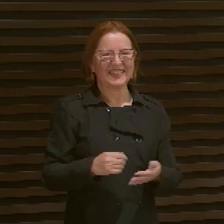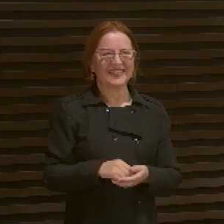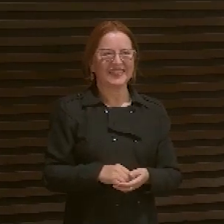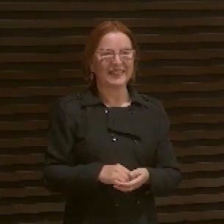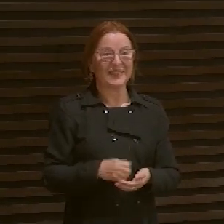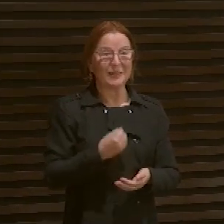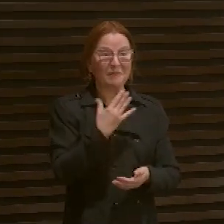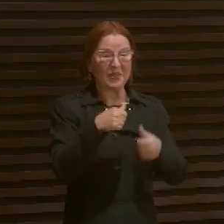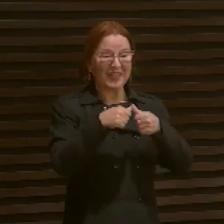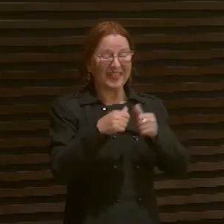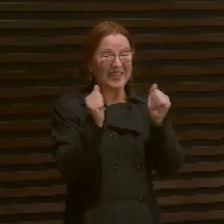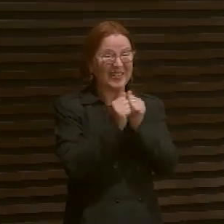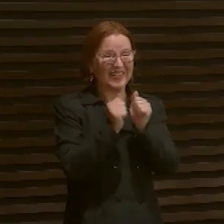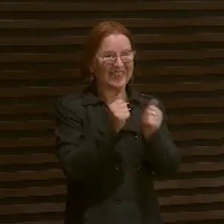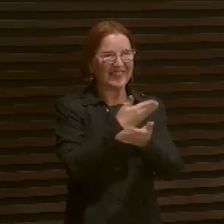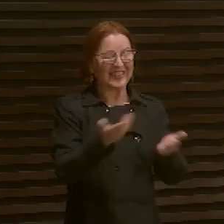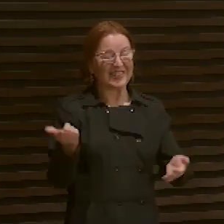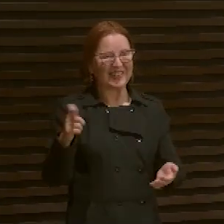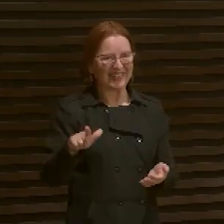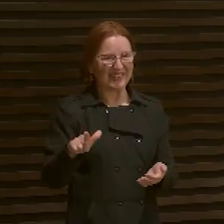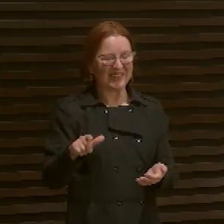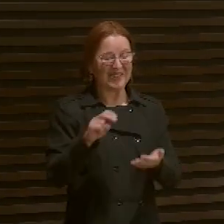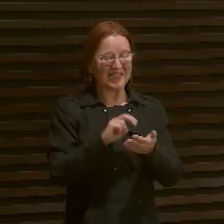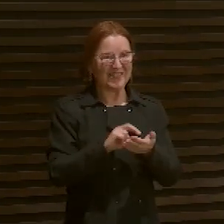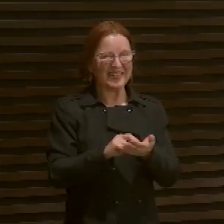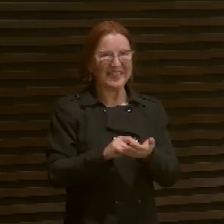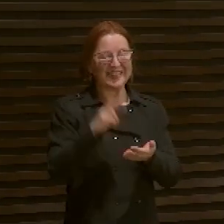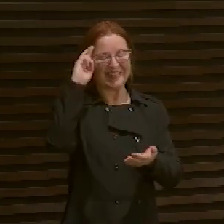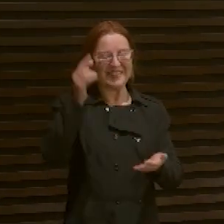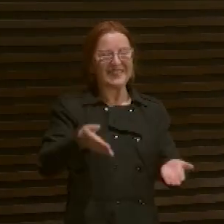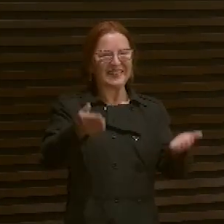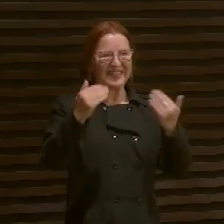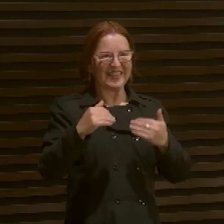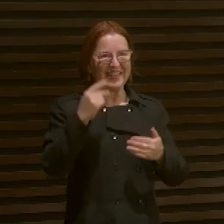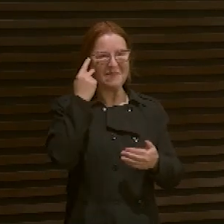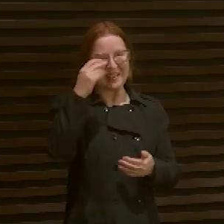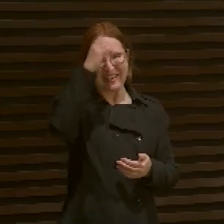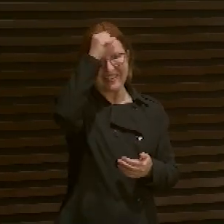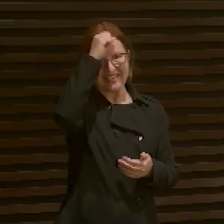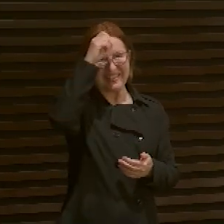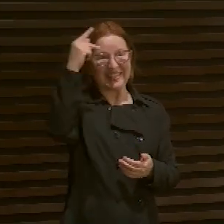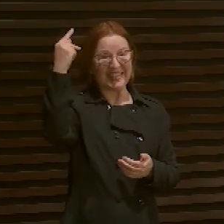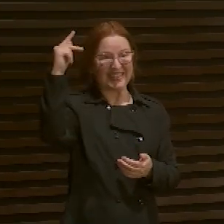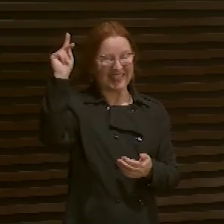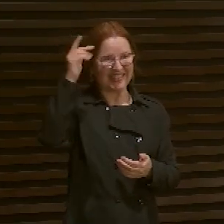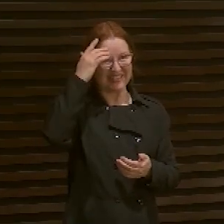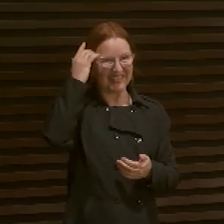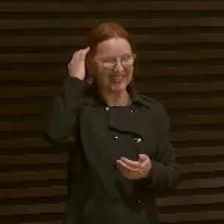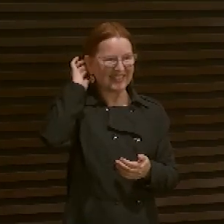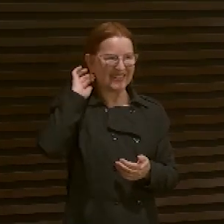Muito bom estar com os irmãos mais uma vez, mais uma manhã que o Senhor nos concede, para podermos aprender dEle, para podermos